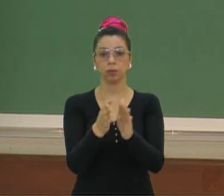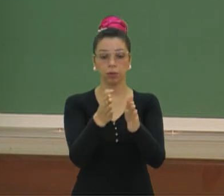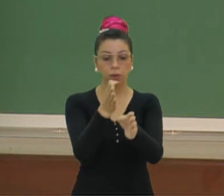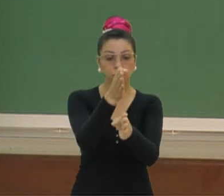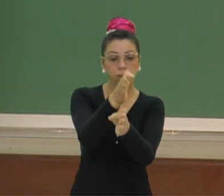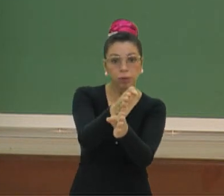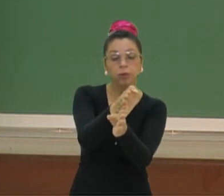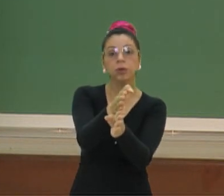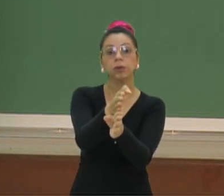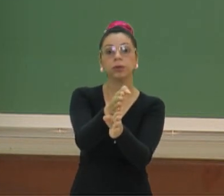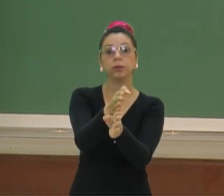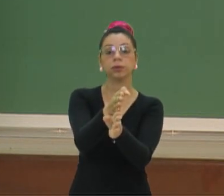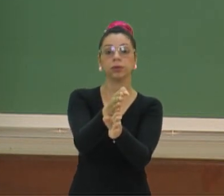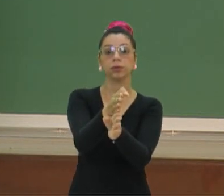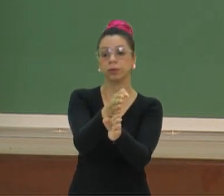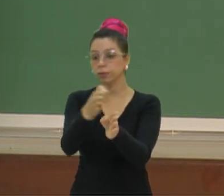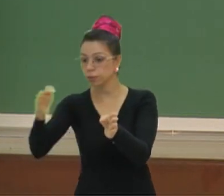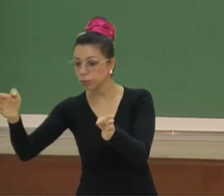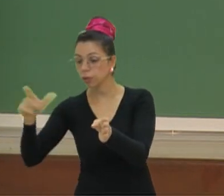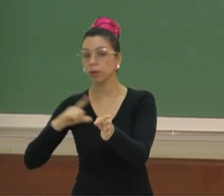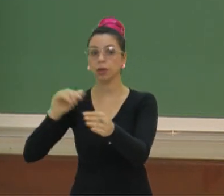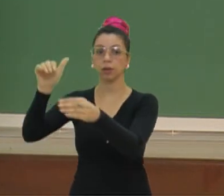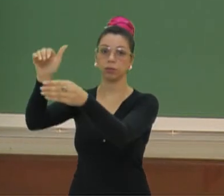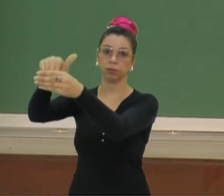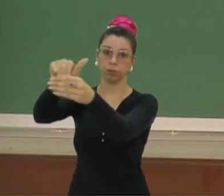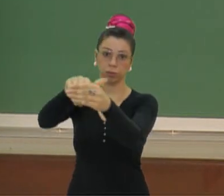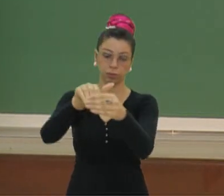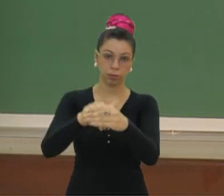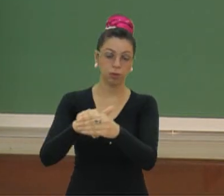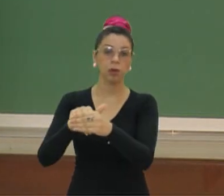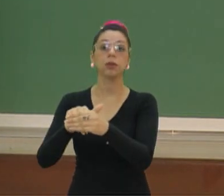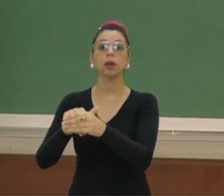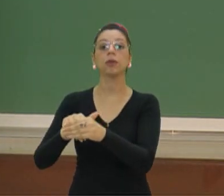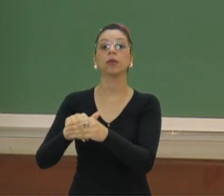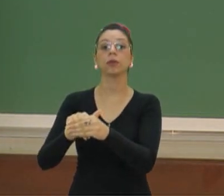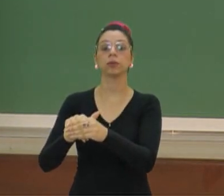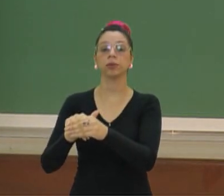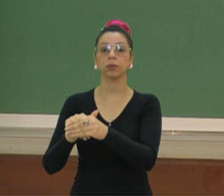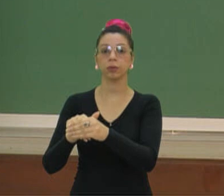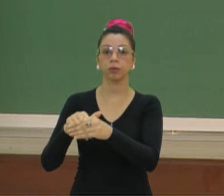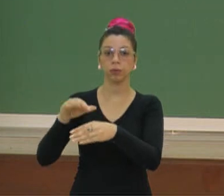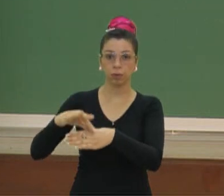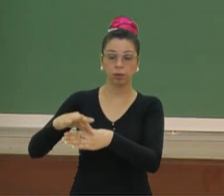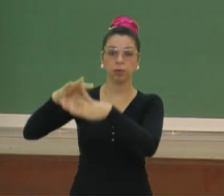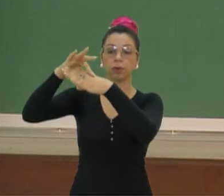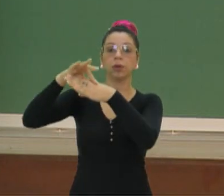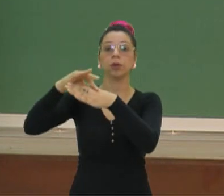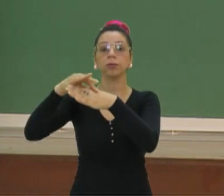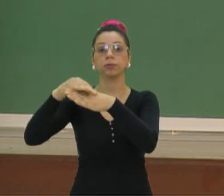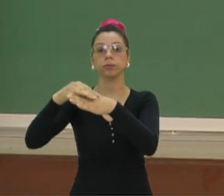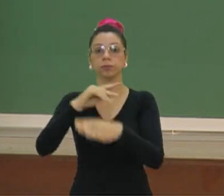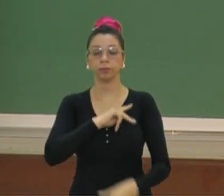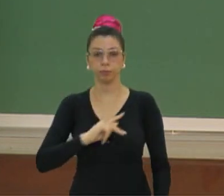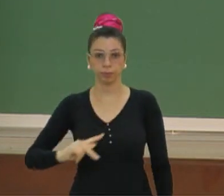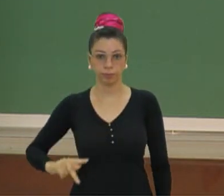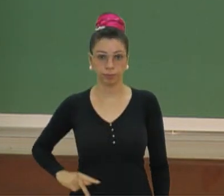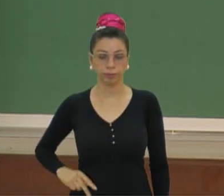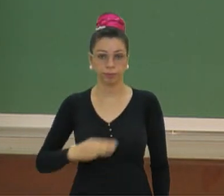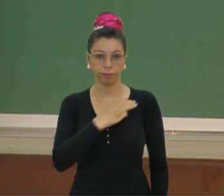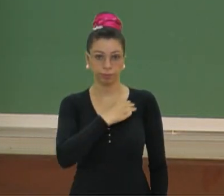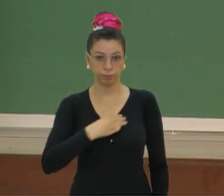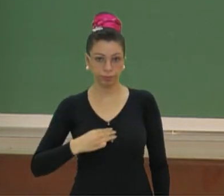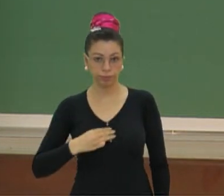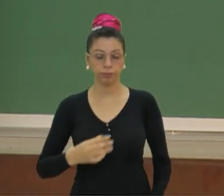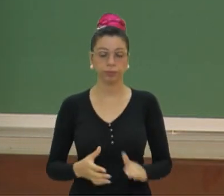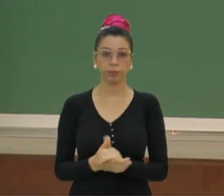já tem eleições, quando é eleito o presidente Dutra, ok? Então, você tem a história do Brasil, que segue aí até a